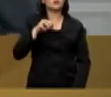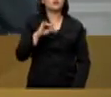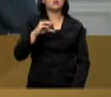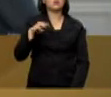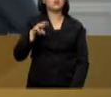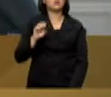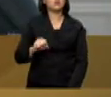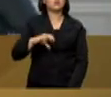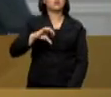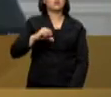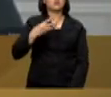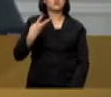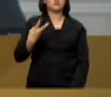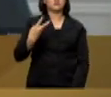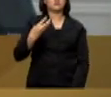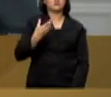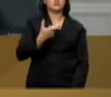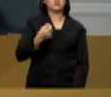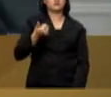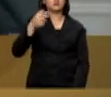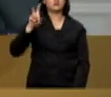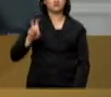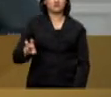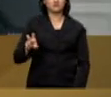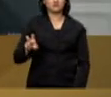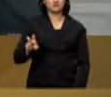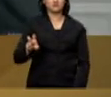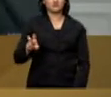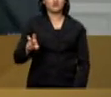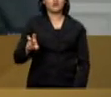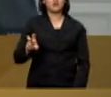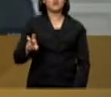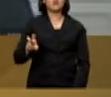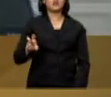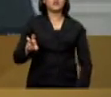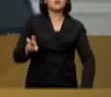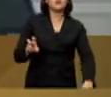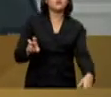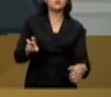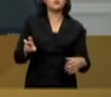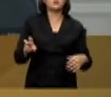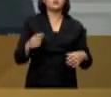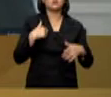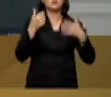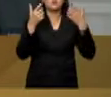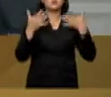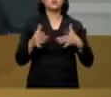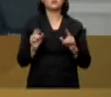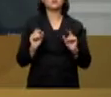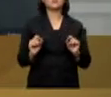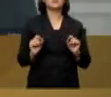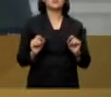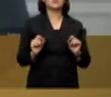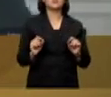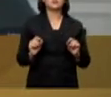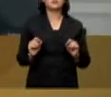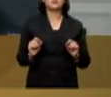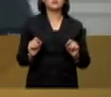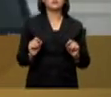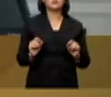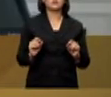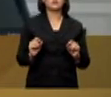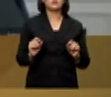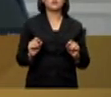93-2015. E explico rapidamente por quê. E só fiz esse... diremos, só enunciei o dispositivo antes